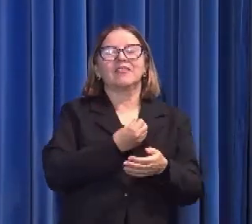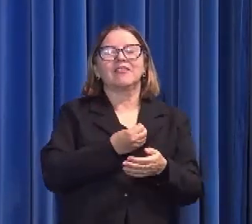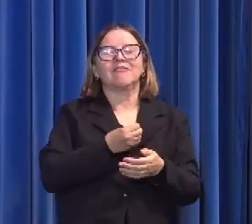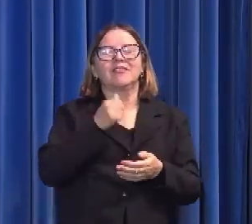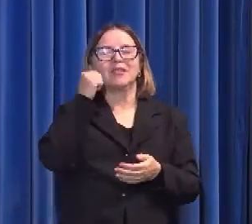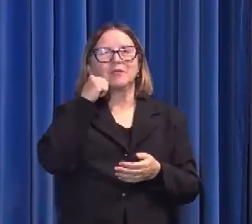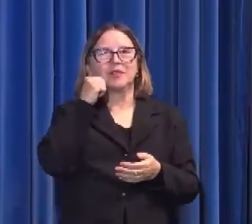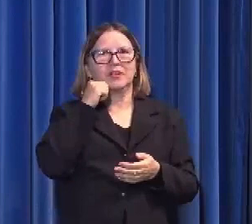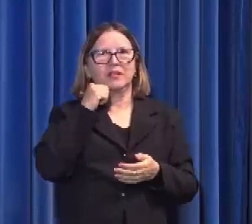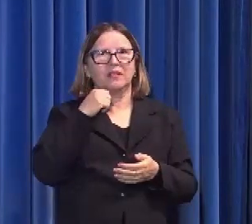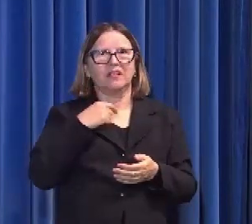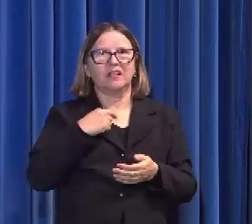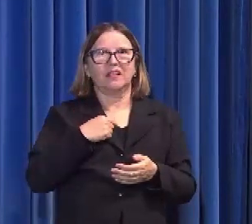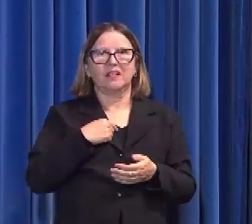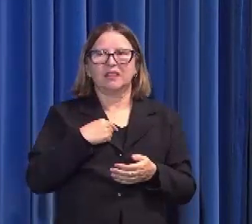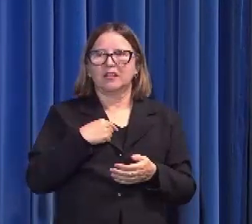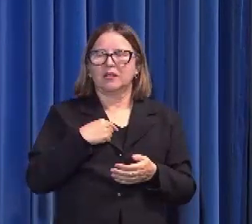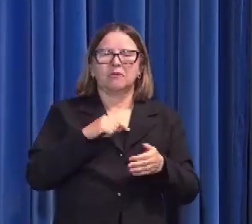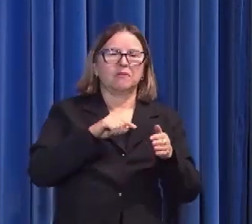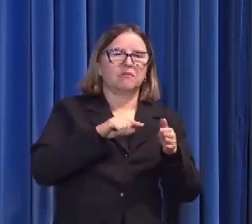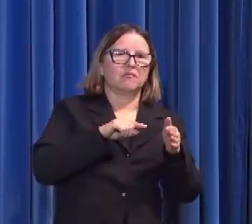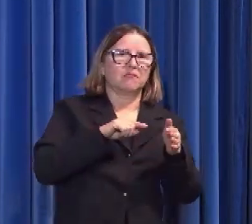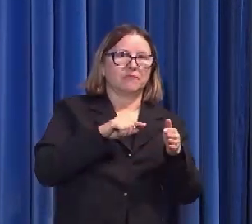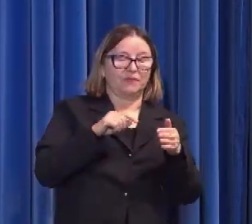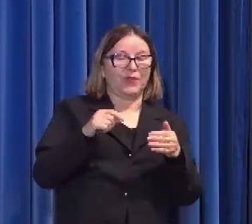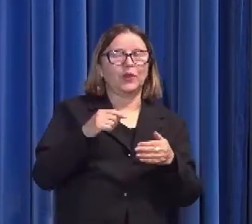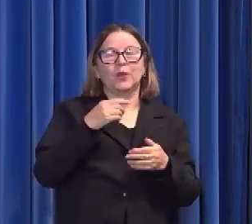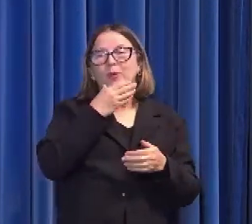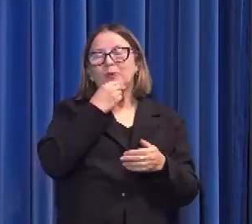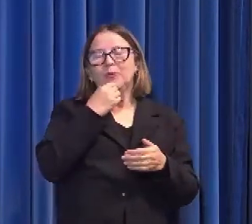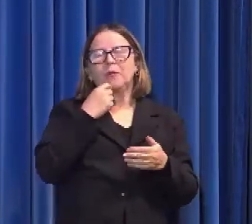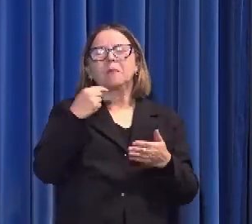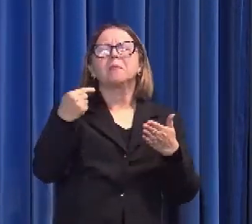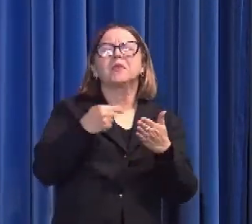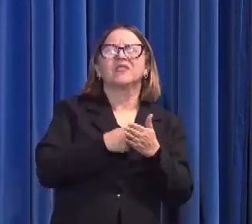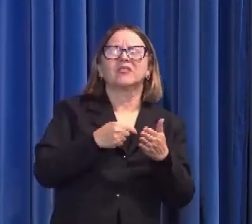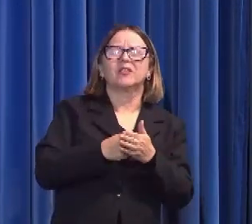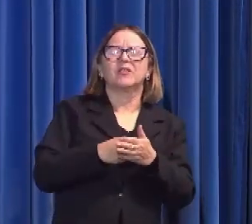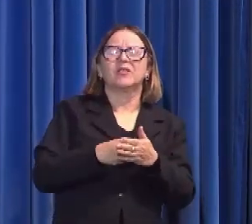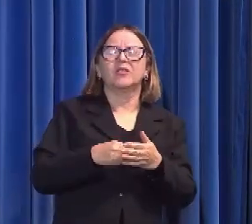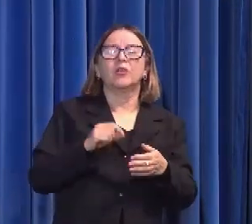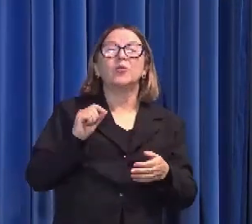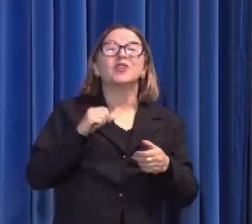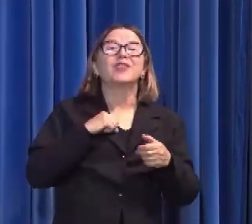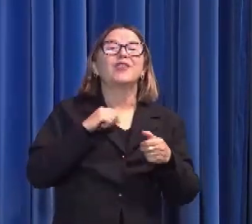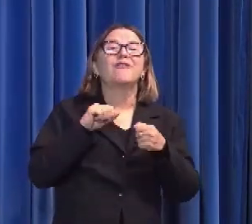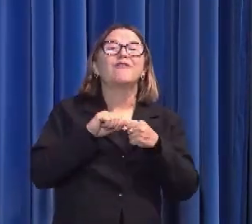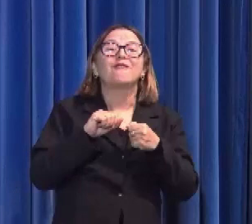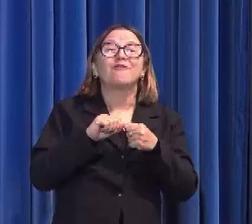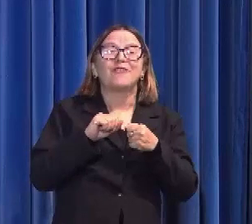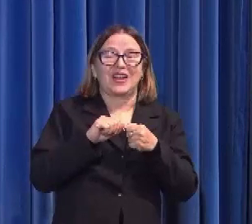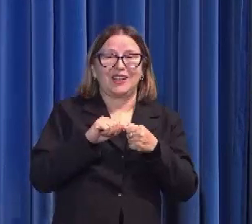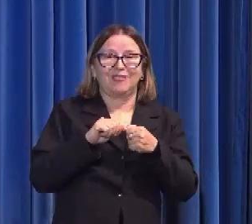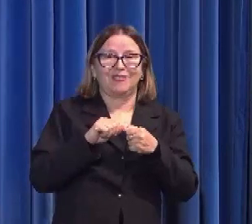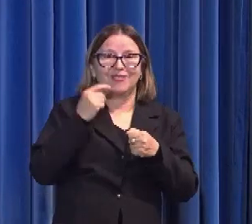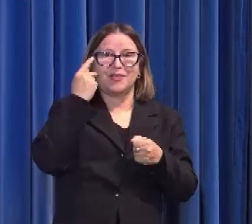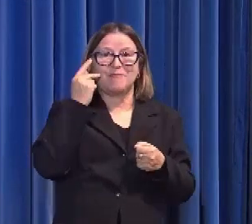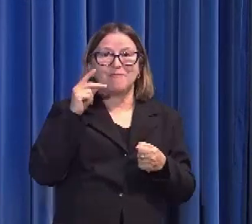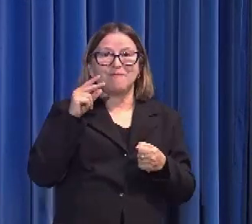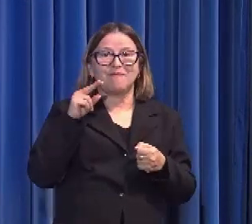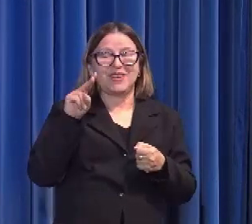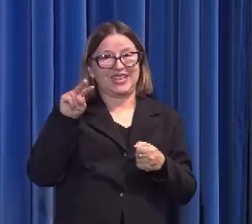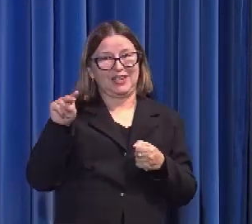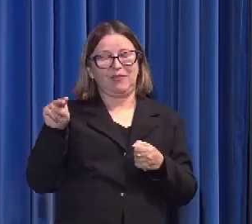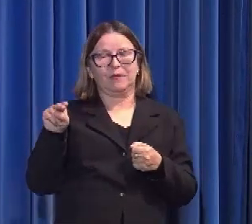tem ele que tem que morrer se você tem que morrer e como é que eu faço para Morrer